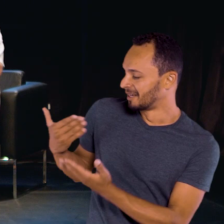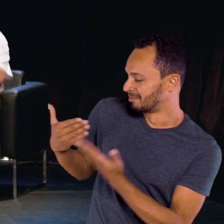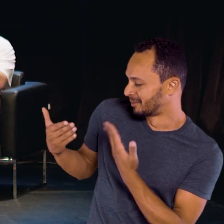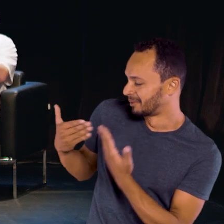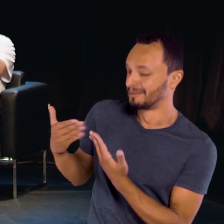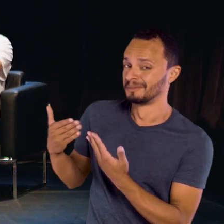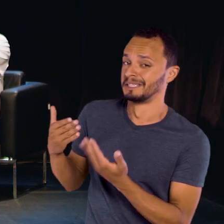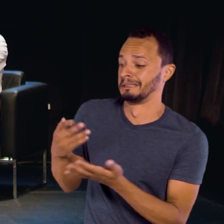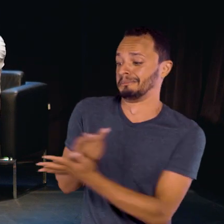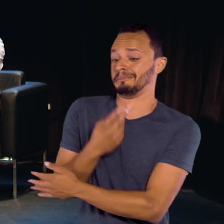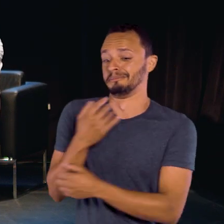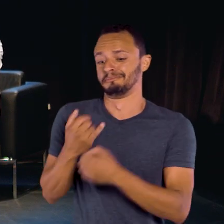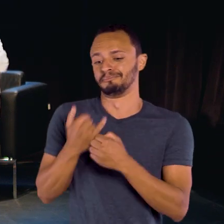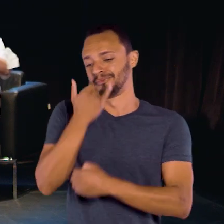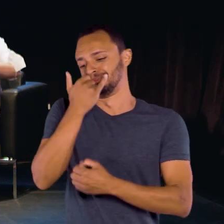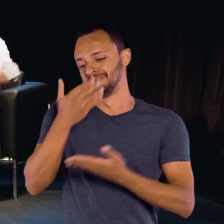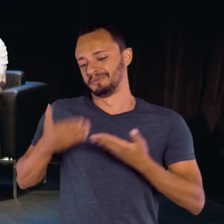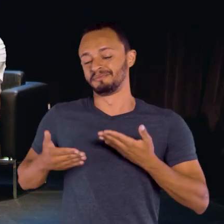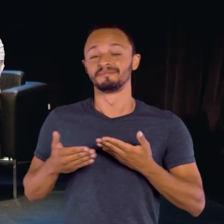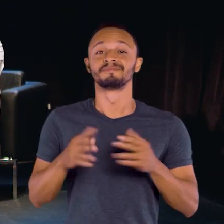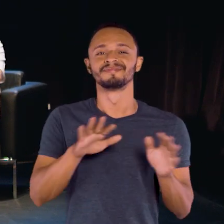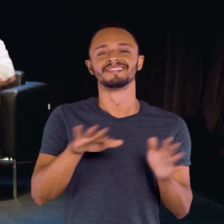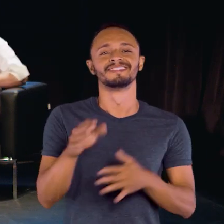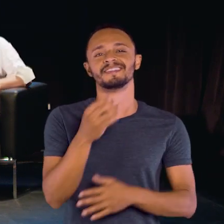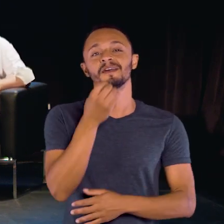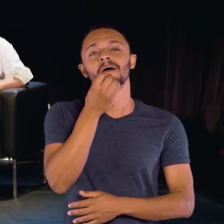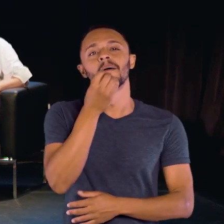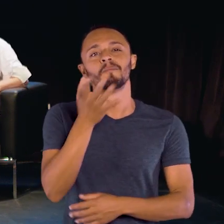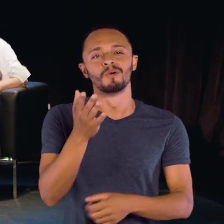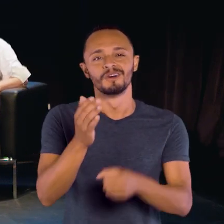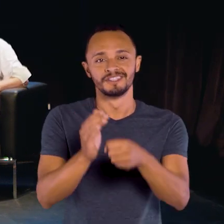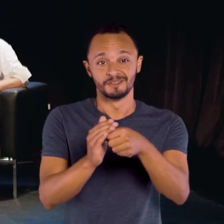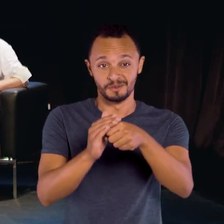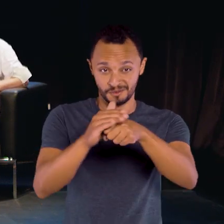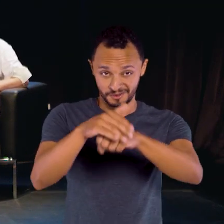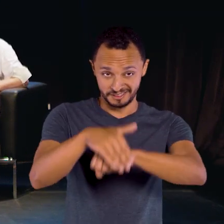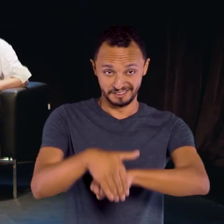Só fica passando mico. Gente, muito boa noite.